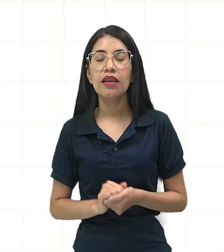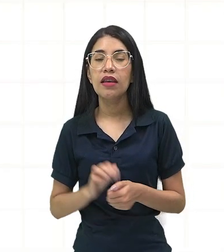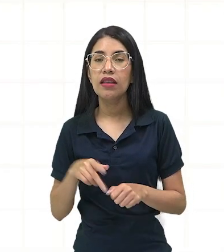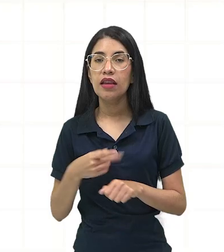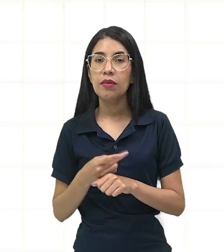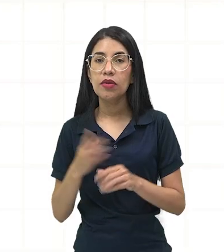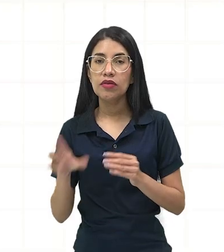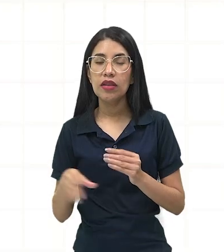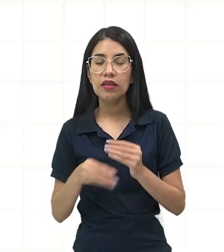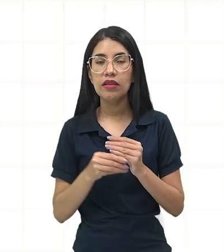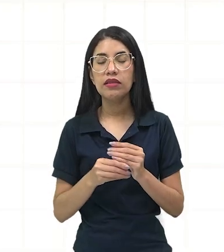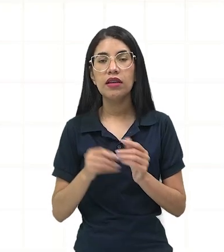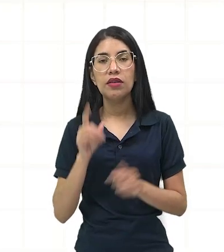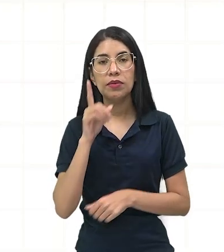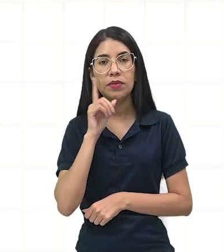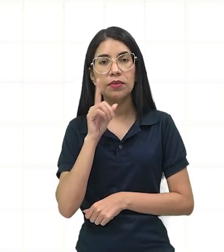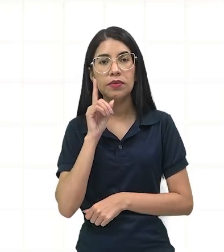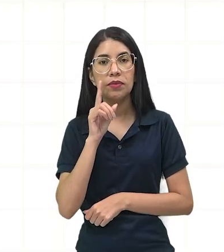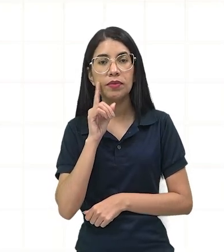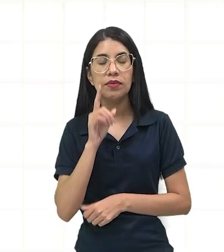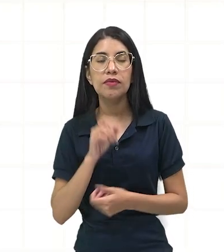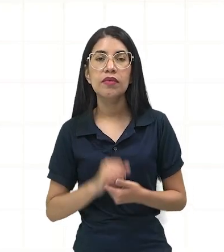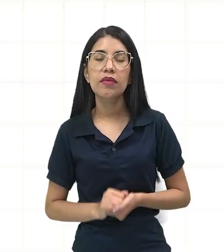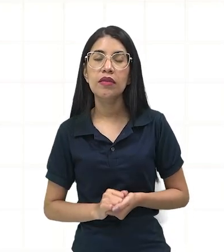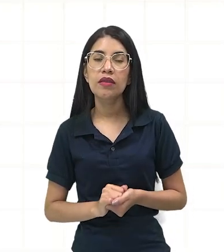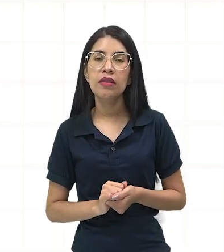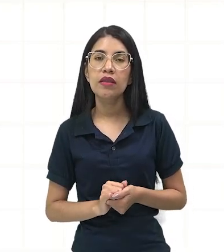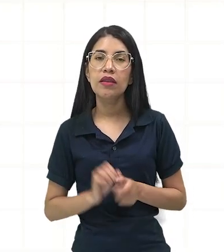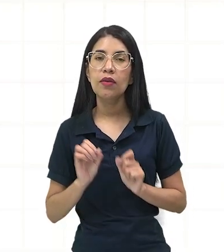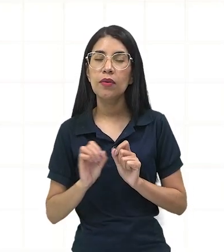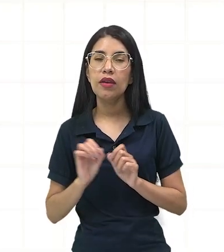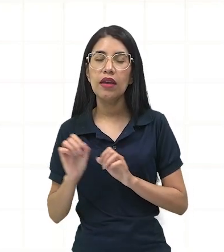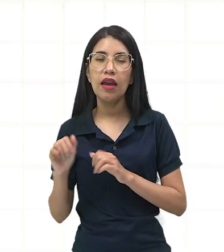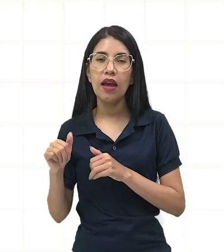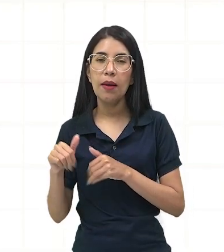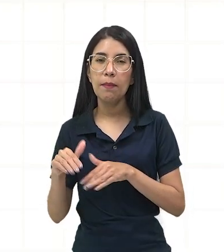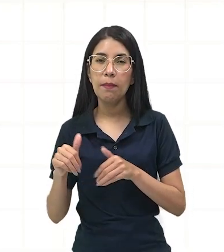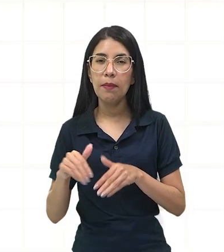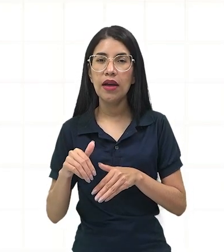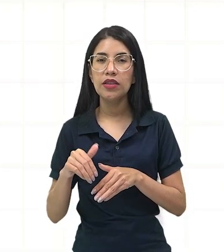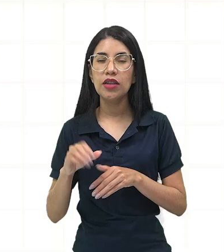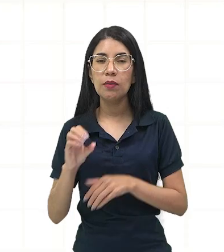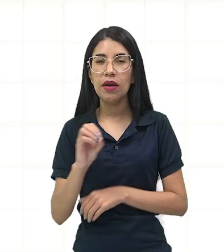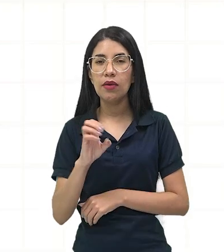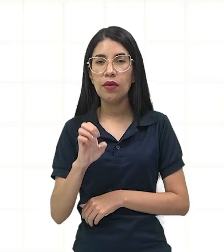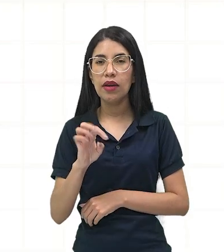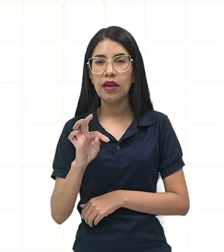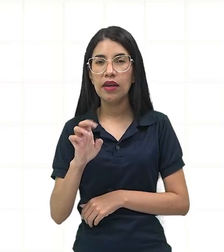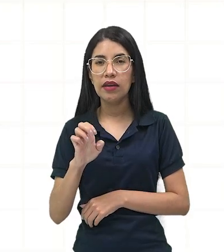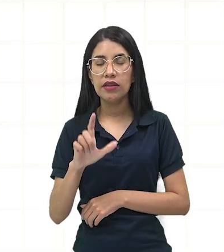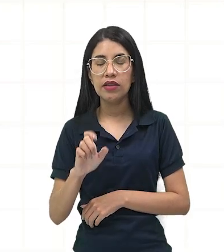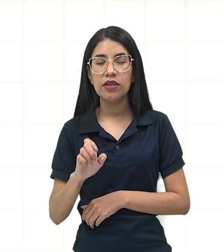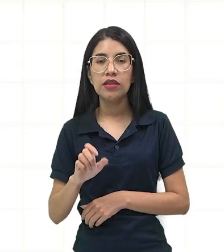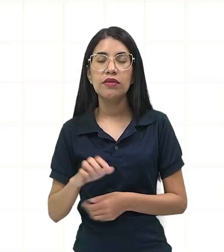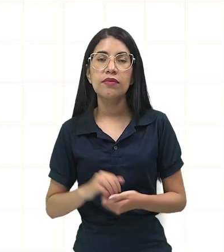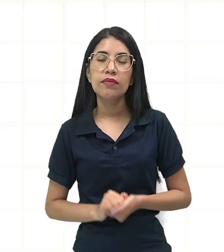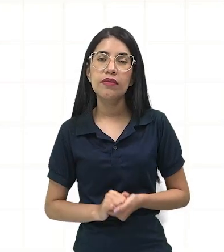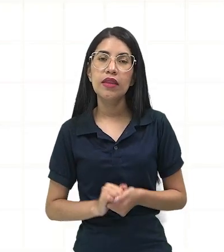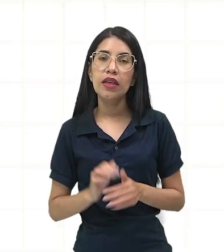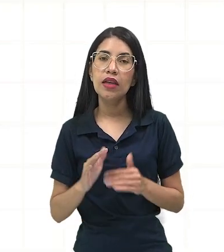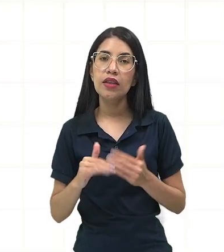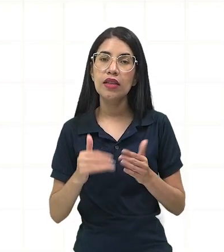dos Estados Unidos. Então, esse movimento que é o chamado de Marcha para o Oeste, né, esse